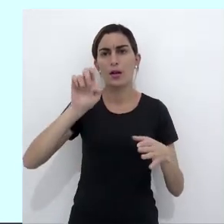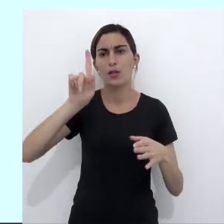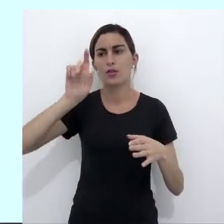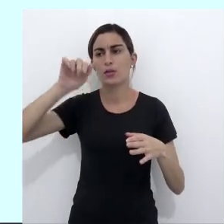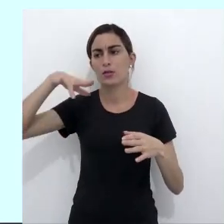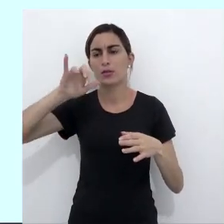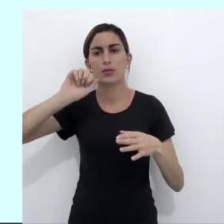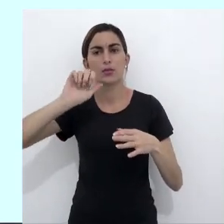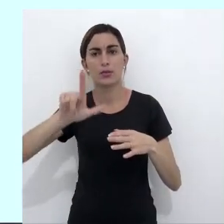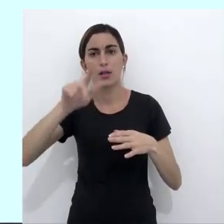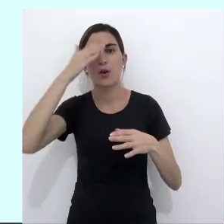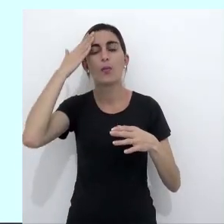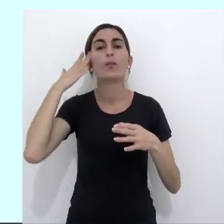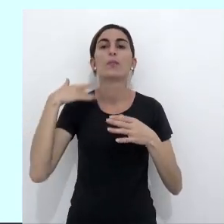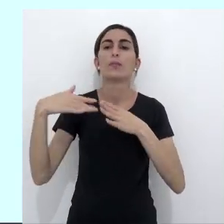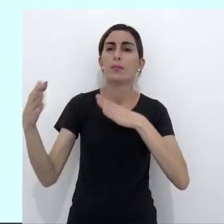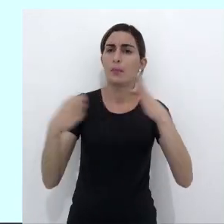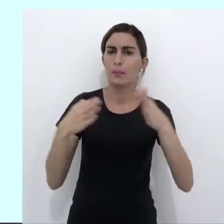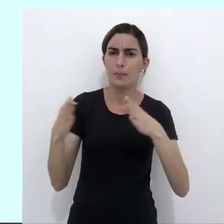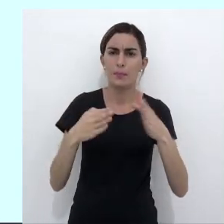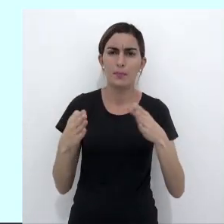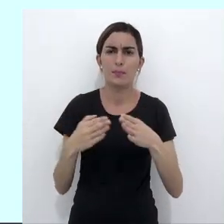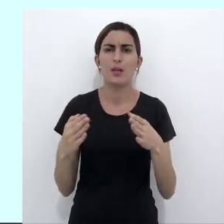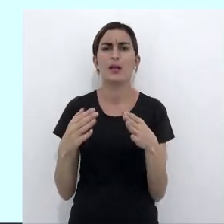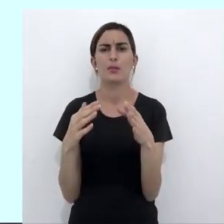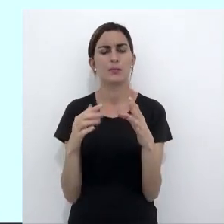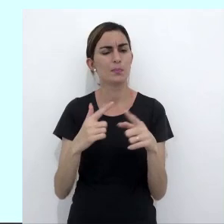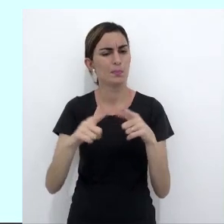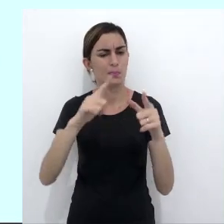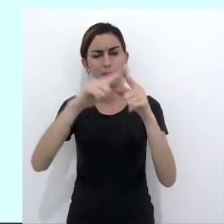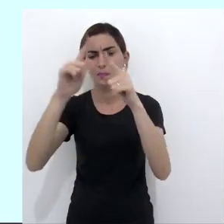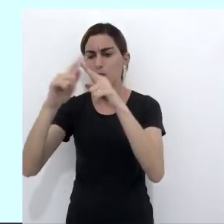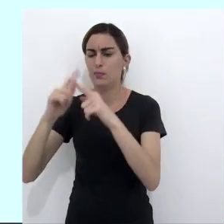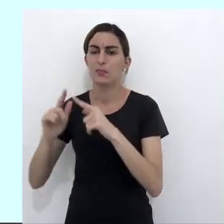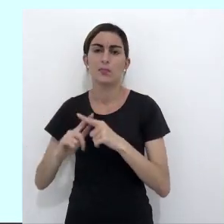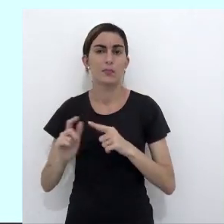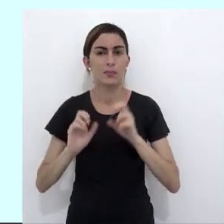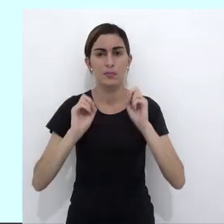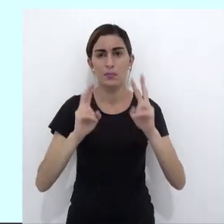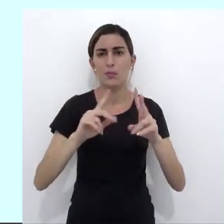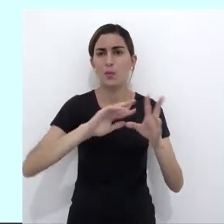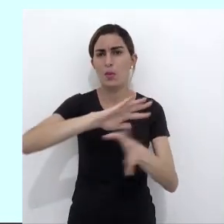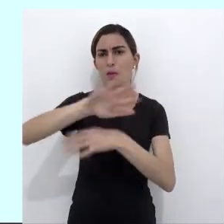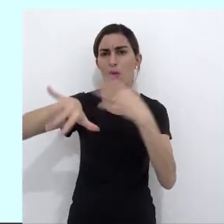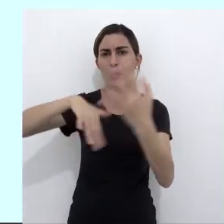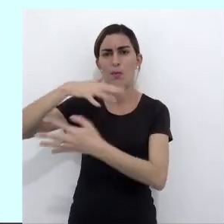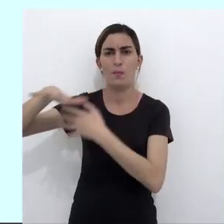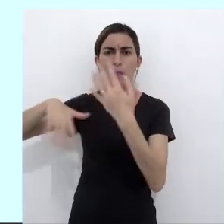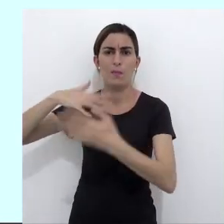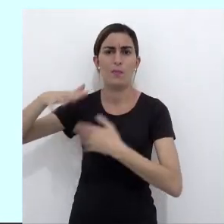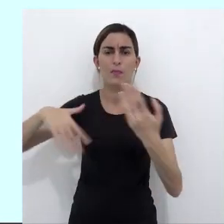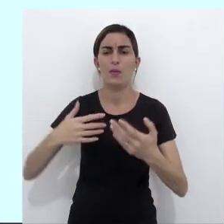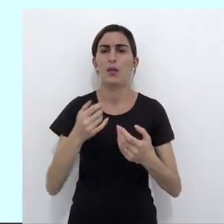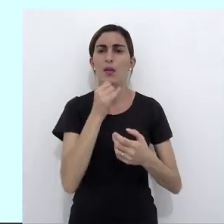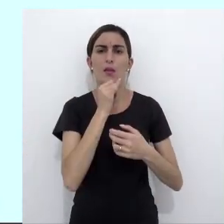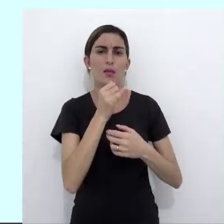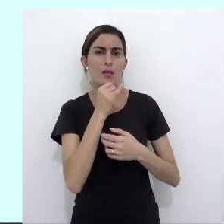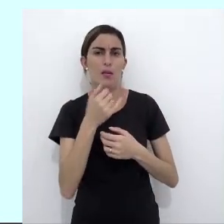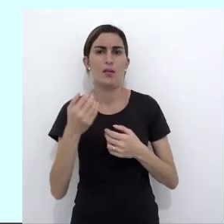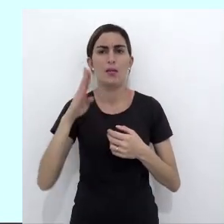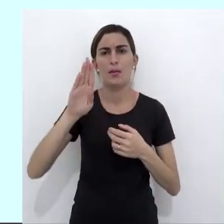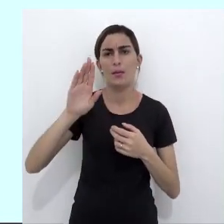Ok? Nesse período regencial foi um período muito conturbado. Ok? Muitas revoltas provinciais, como por exemplo